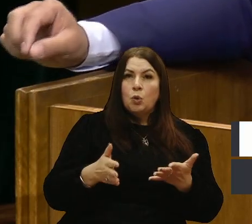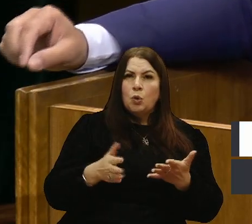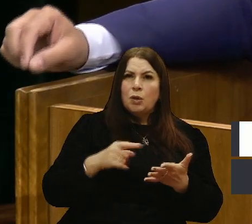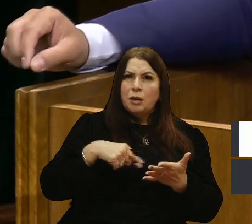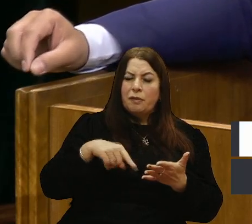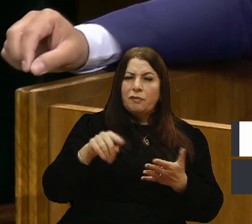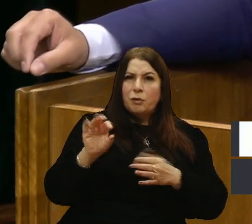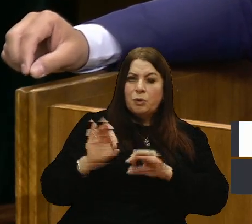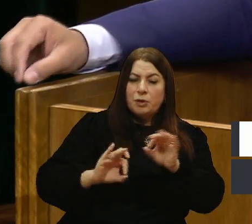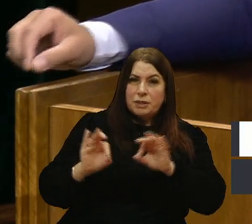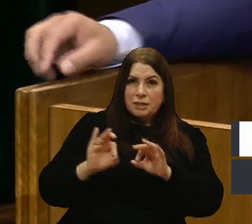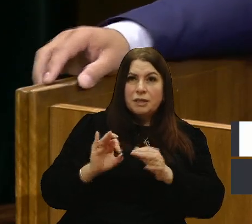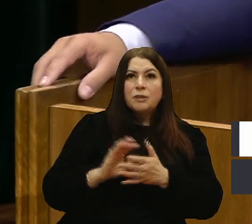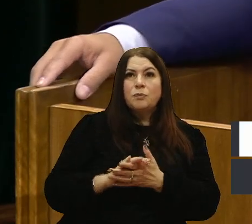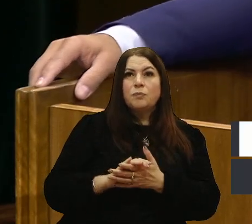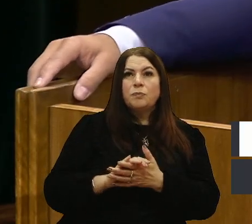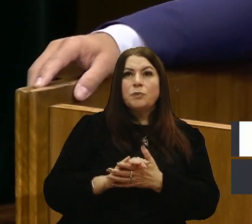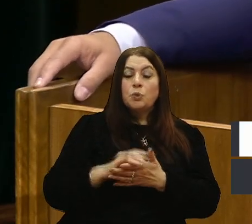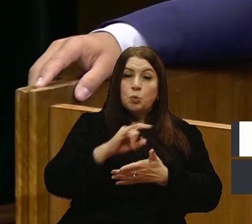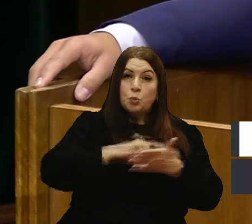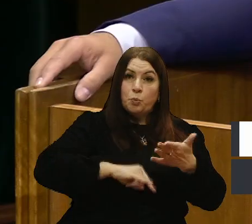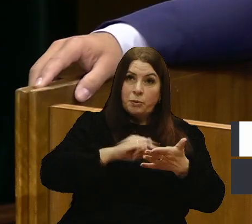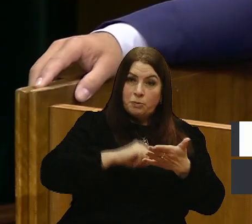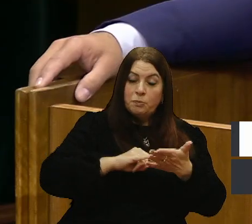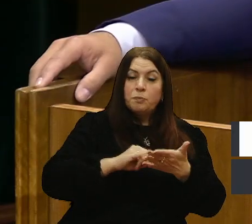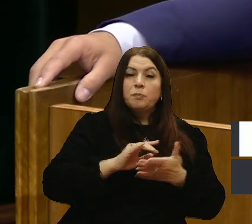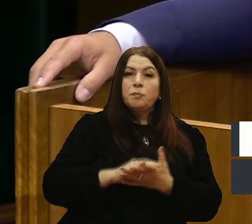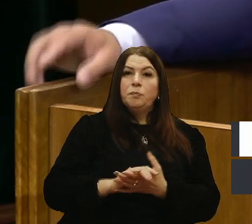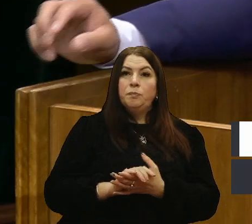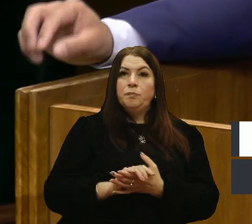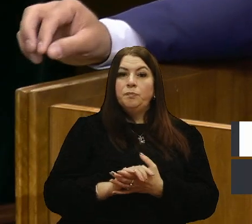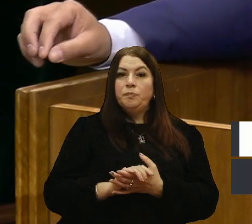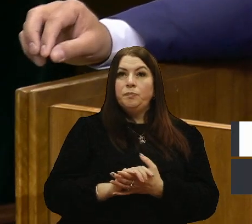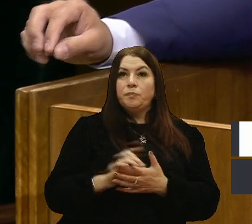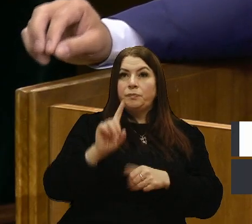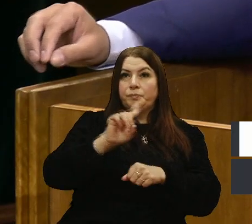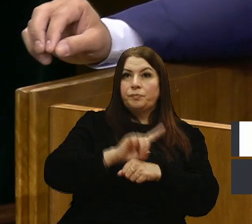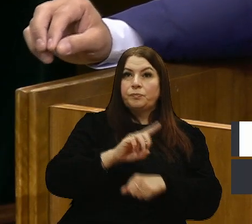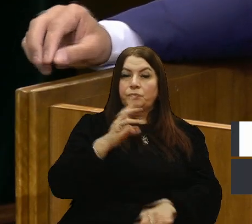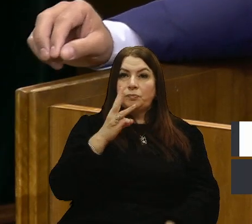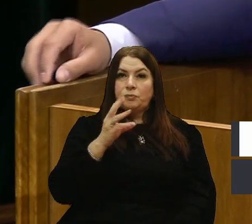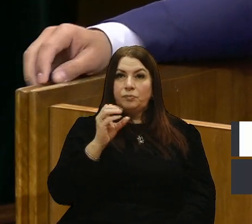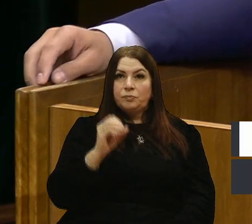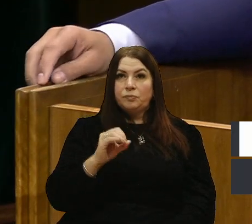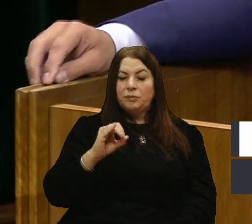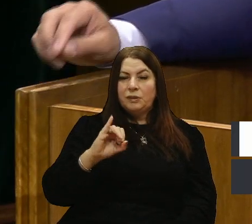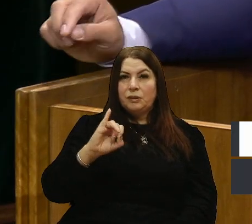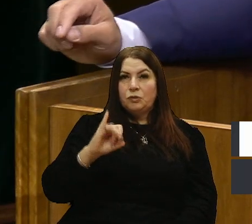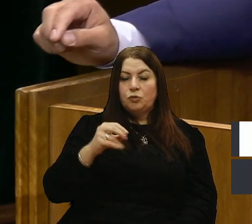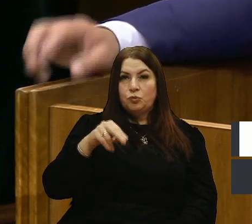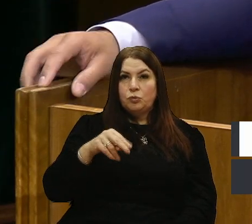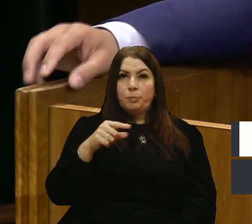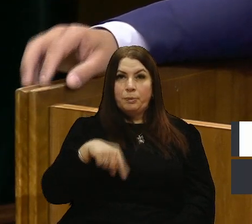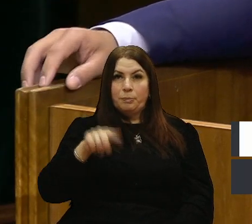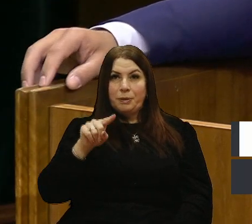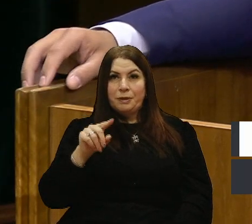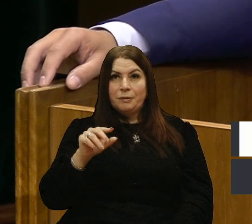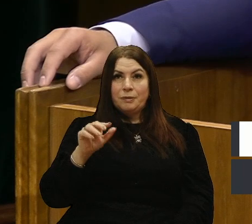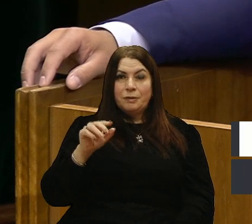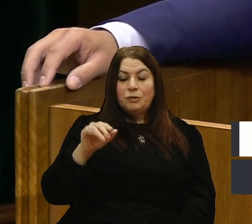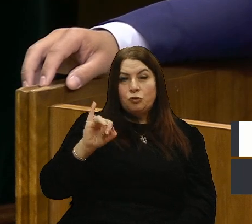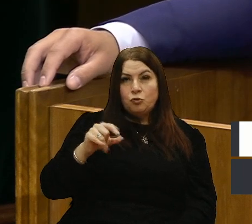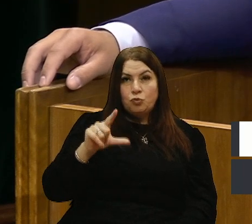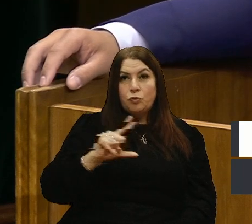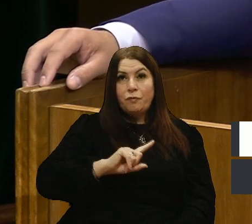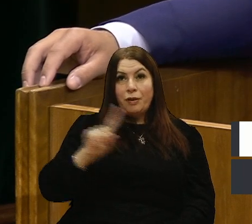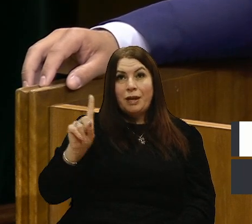foi elaborado um documento e no dia 30/6 e dia 1/7, essa associação estará